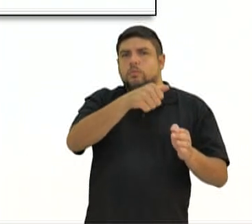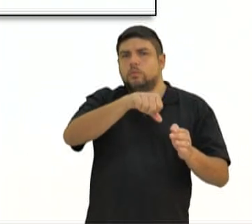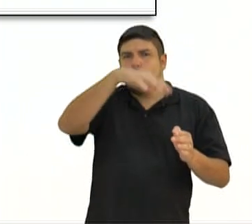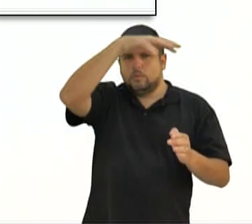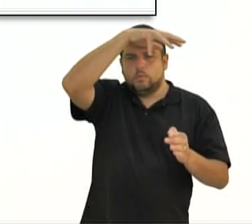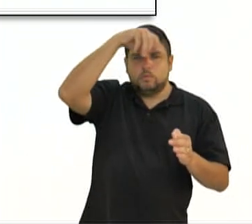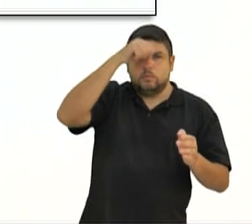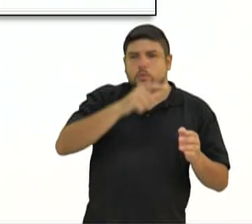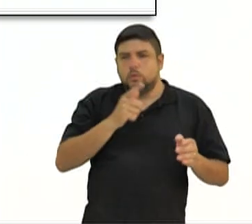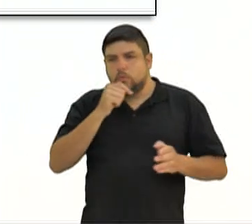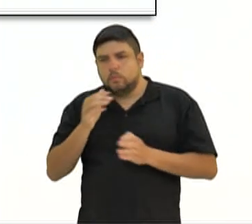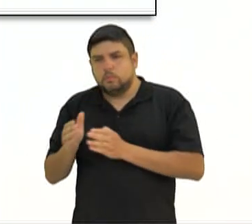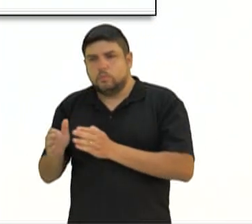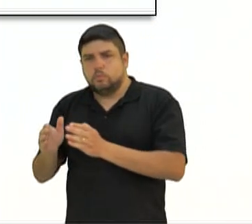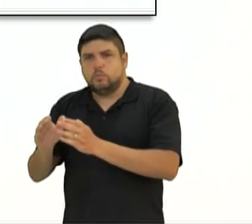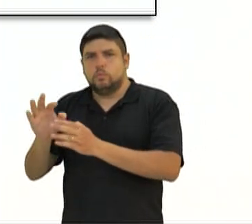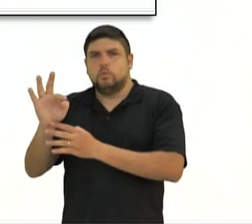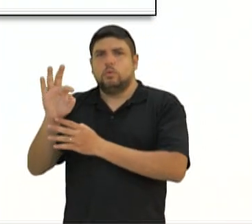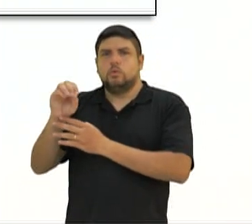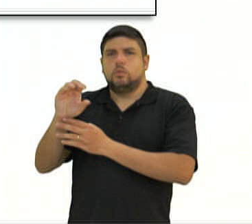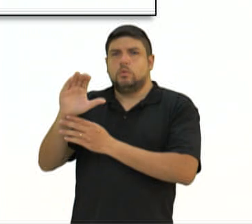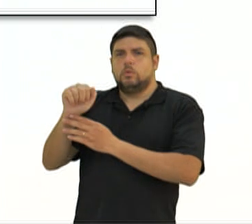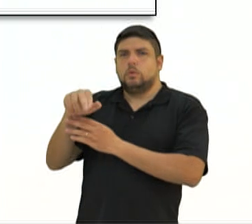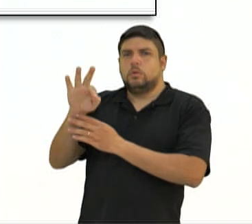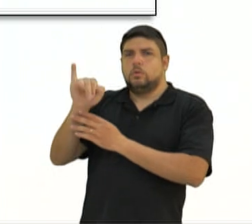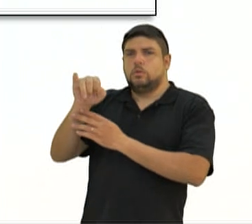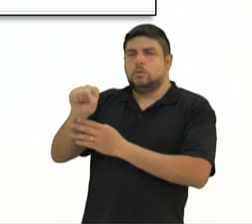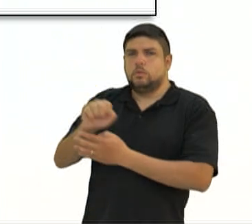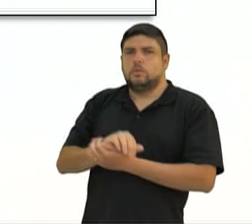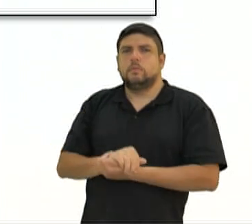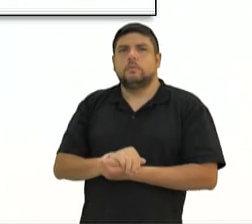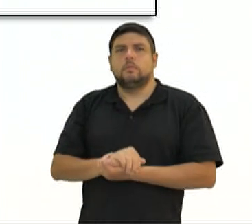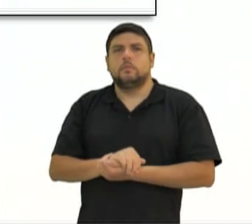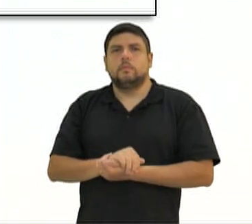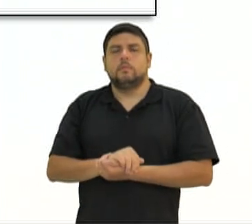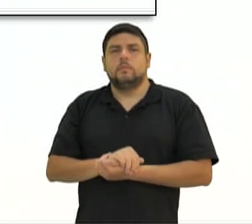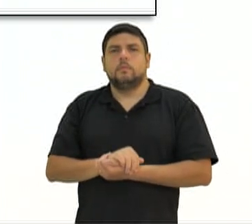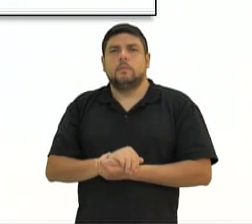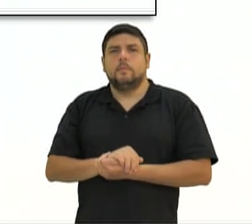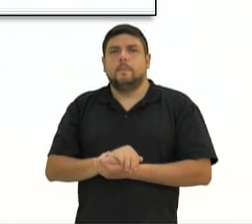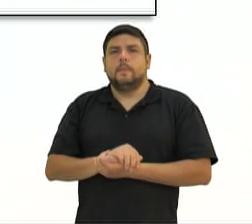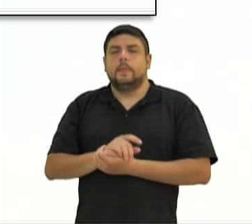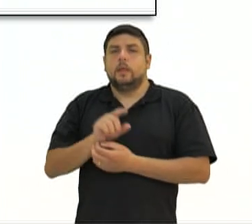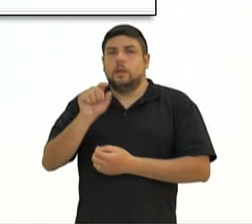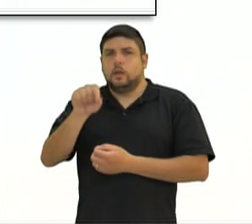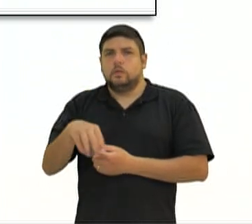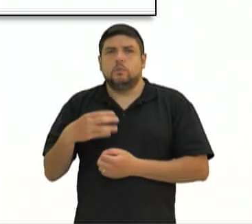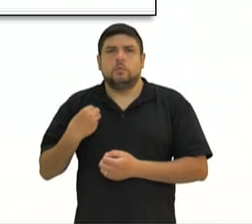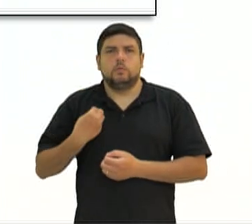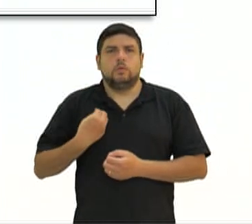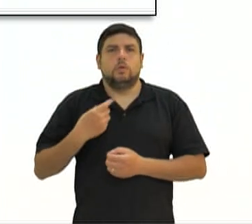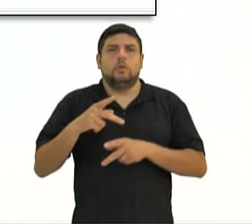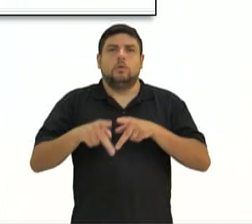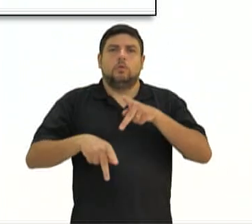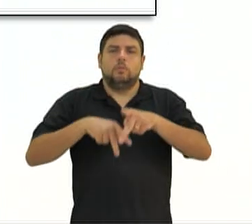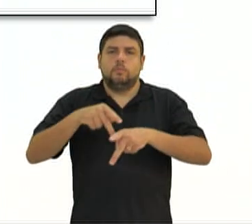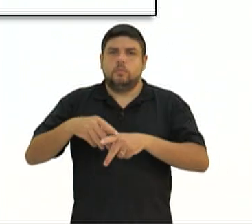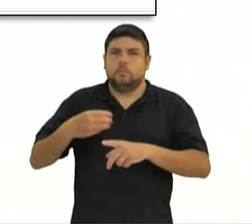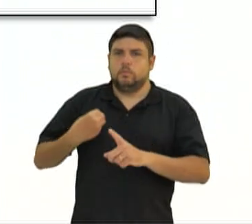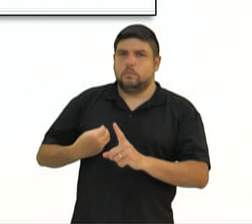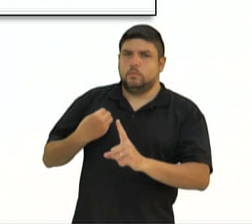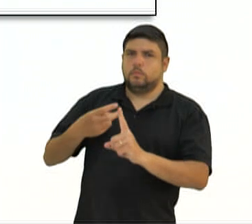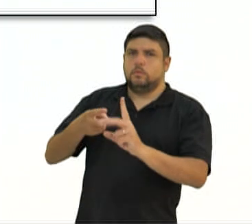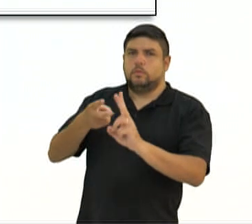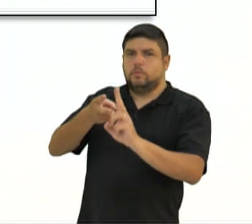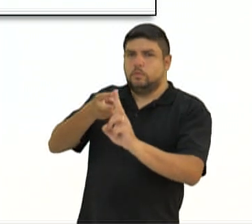pelo Oceano Atlântico. Habitavam vários povos de tribos indígenas, pré-colonial,